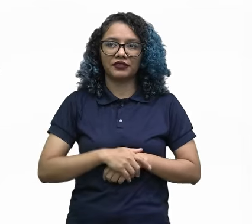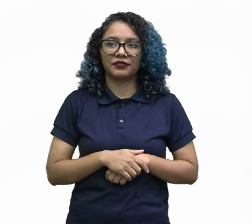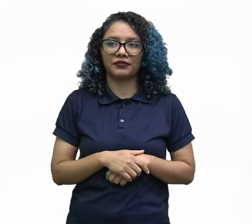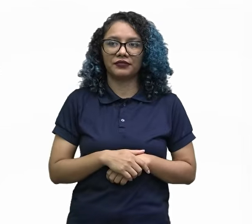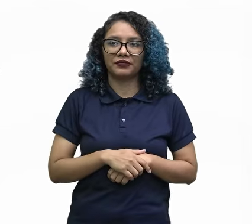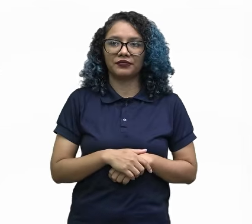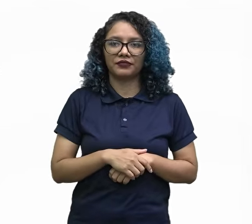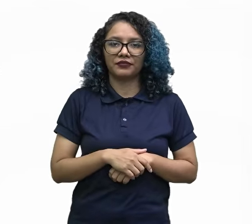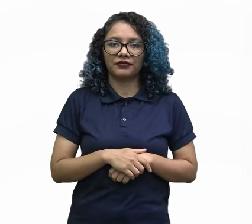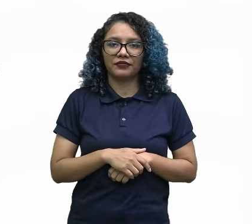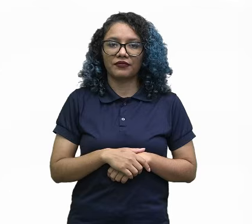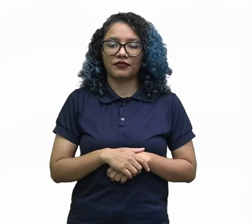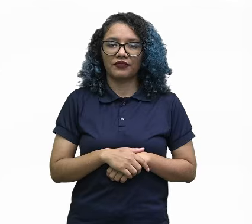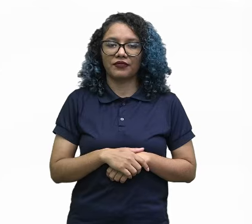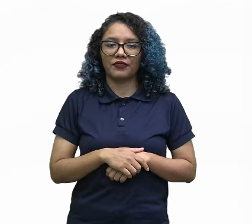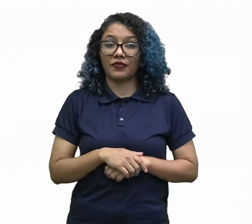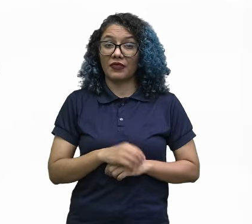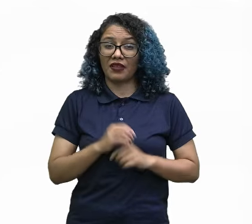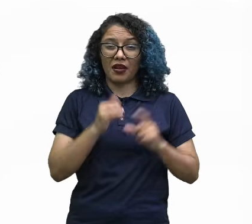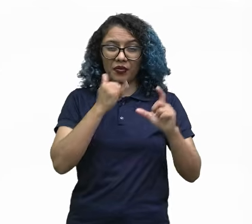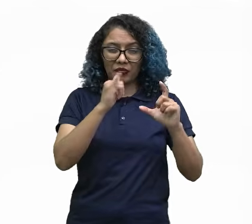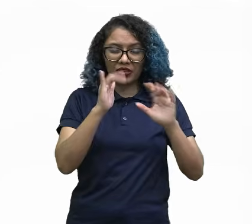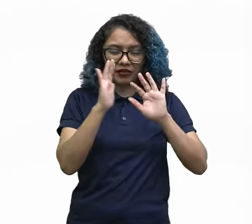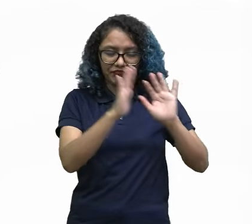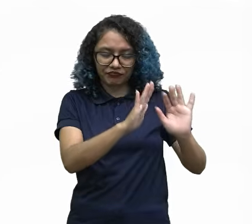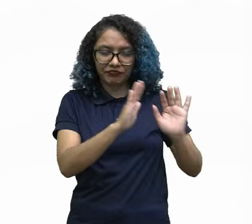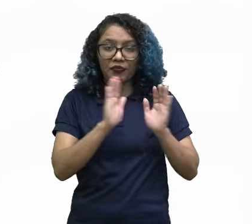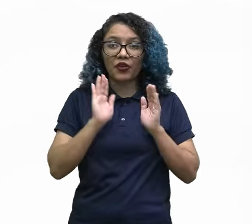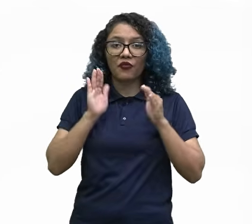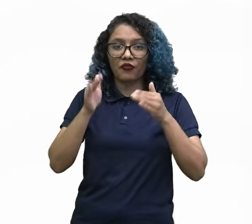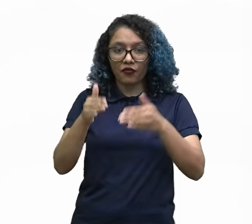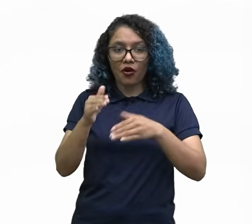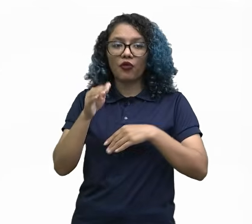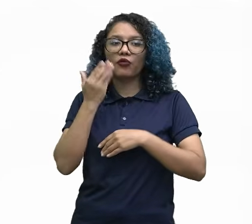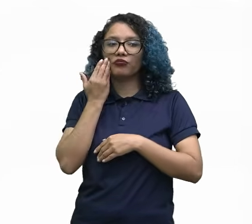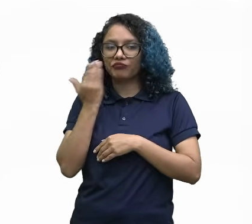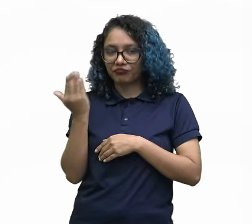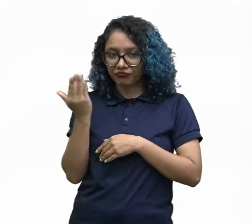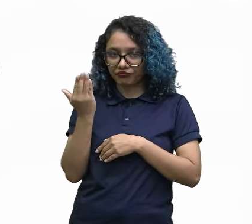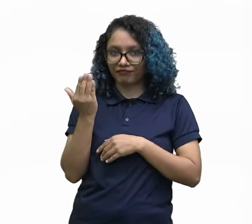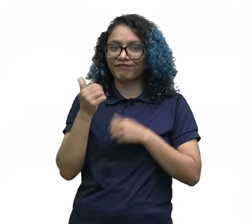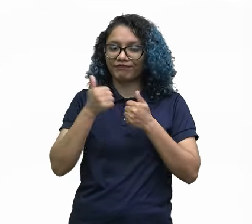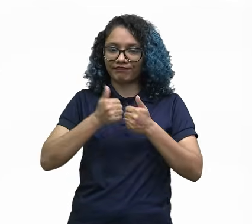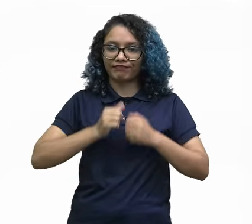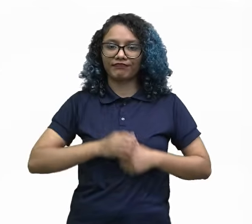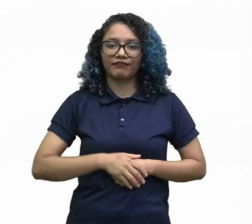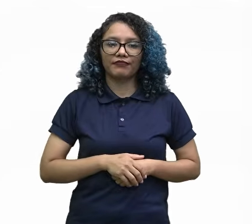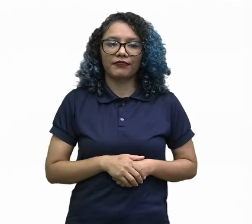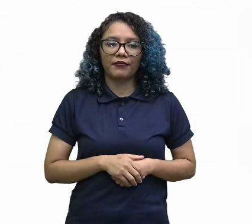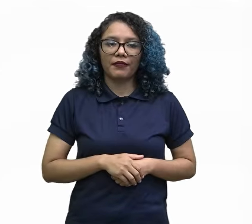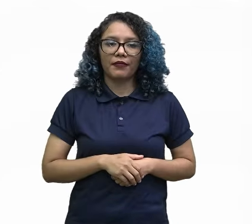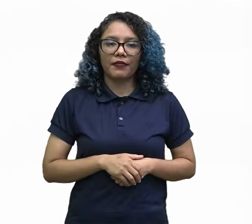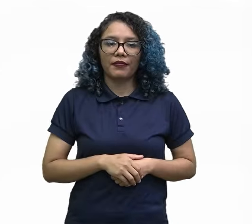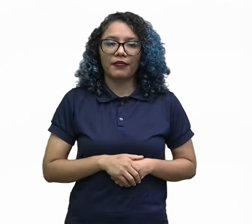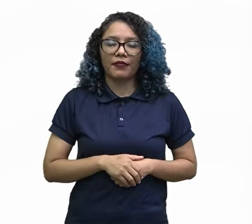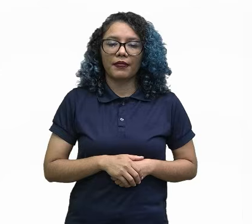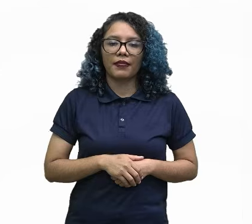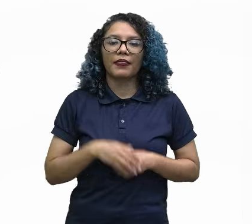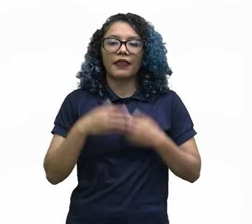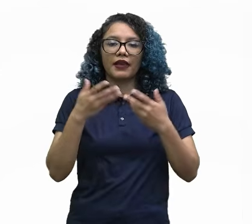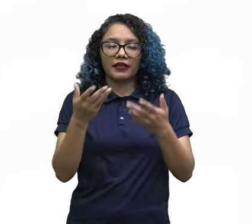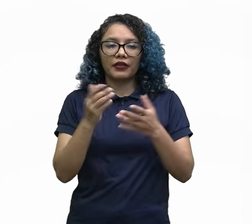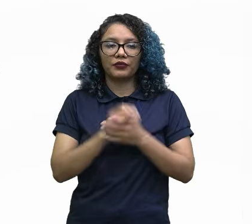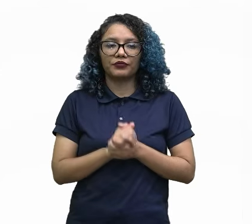falar como é na pilha pra gente não confundir, tá? Bora focar na eletrólise. Na eletrólise, o cátodo é o polo